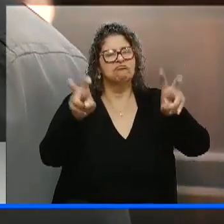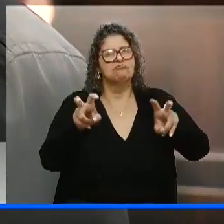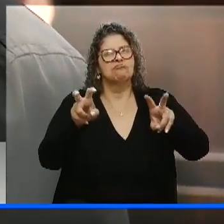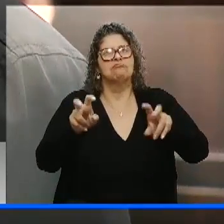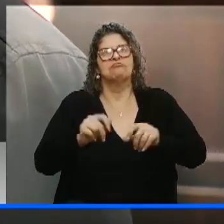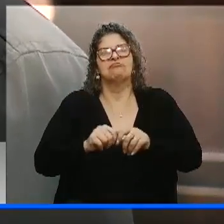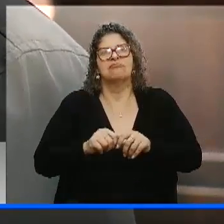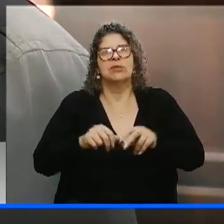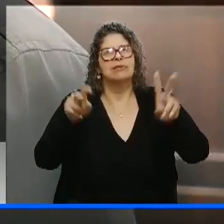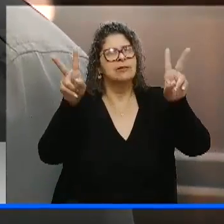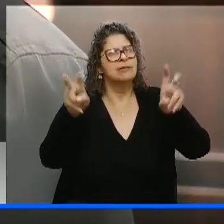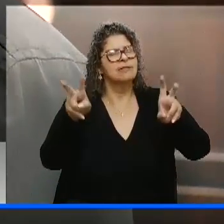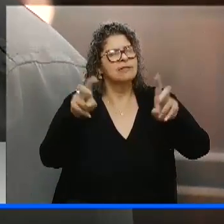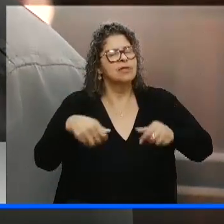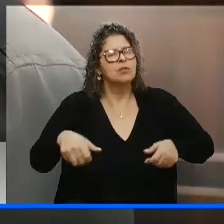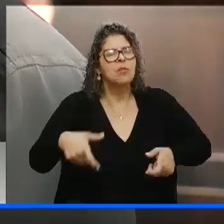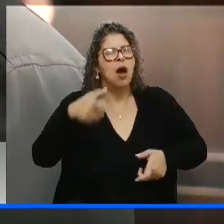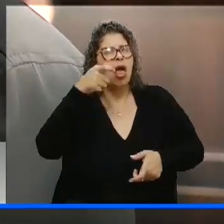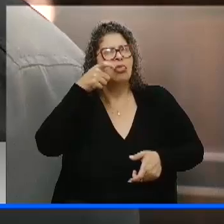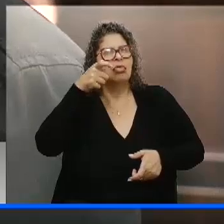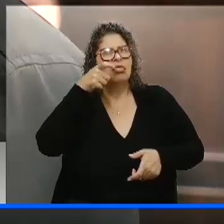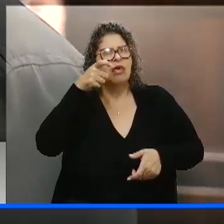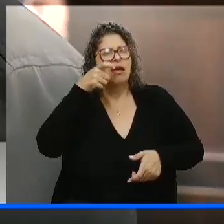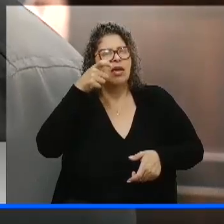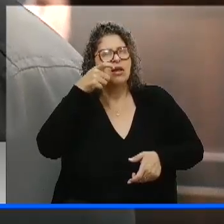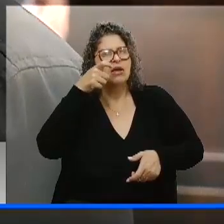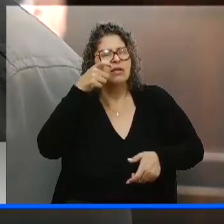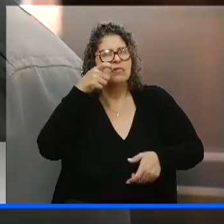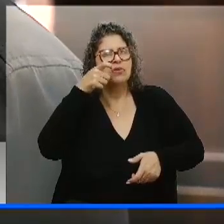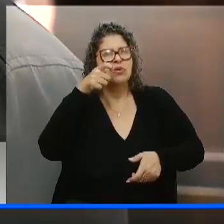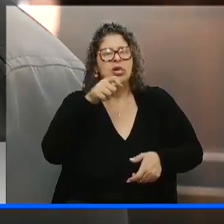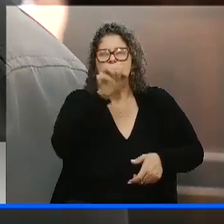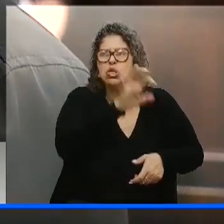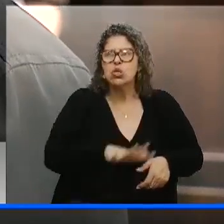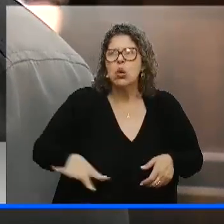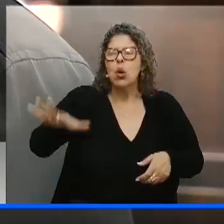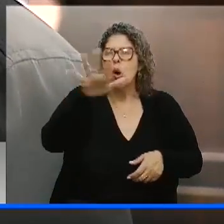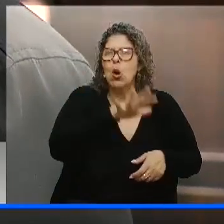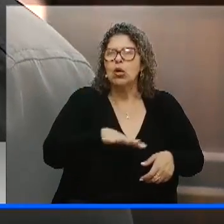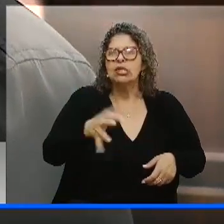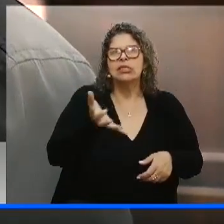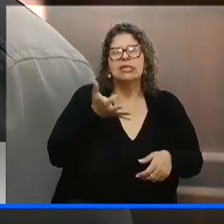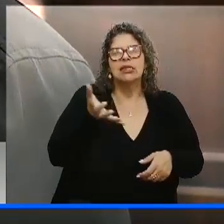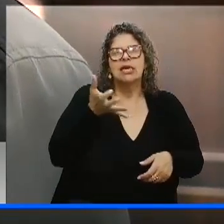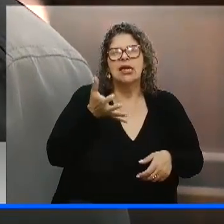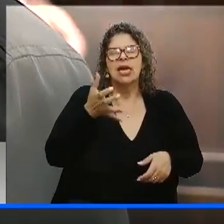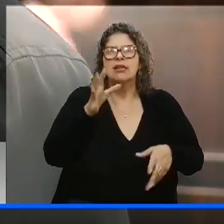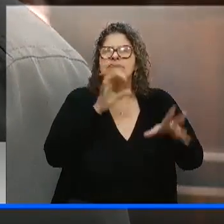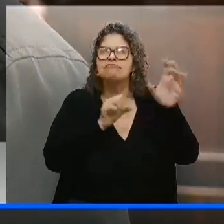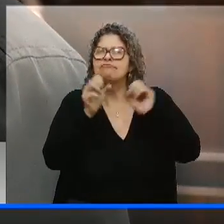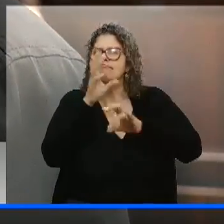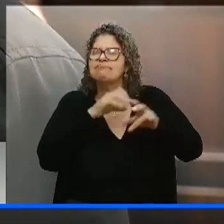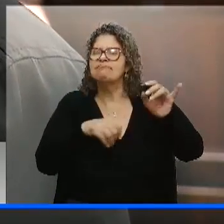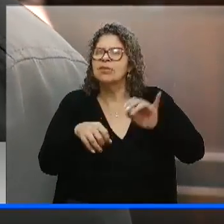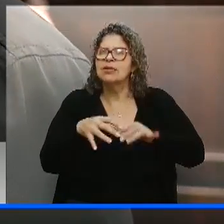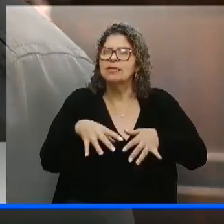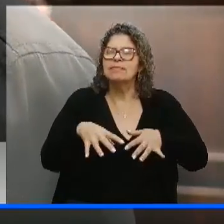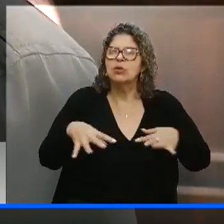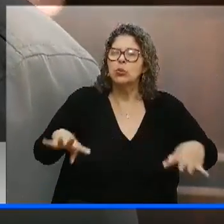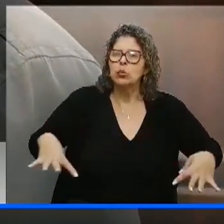são assuntos de muito interesse que encontra um eco no dia a dia dos nossos municípios da nossa vivência cotidiana